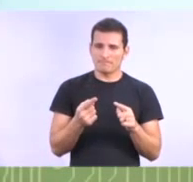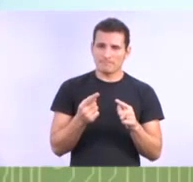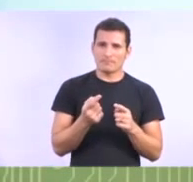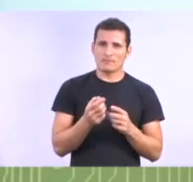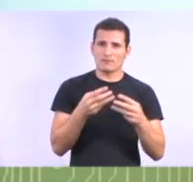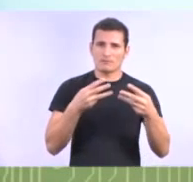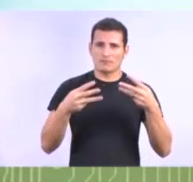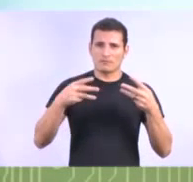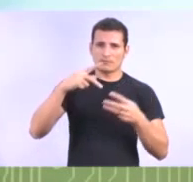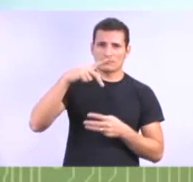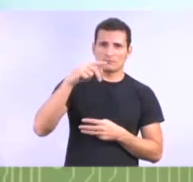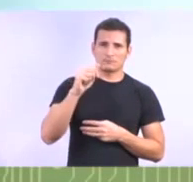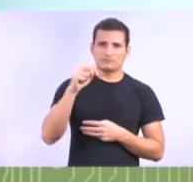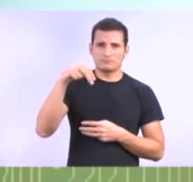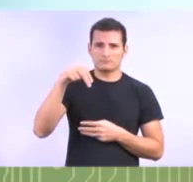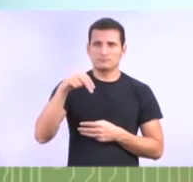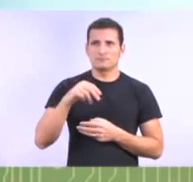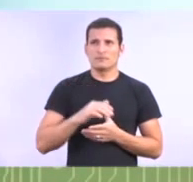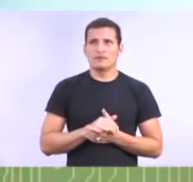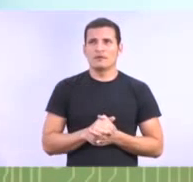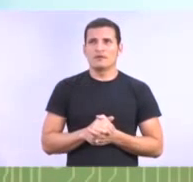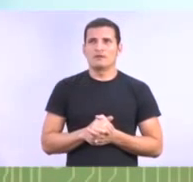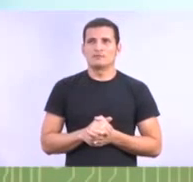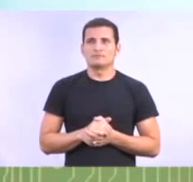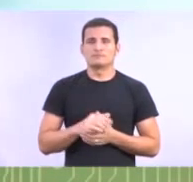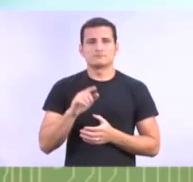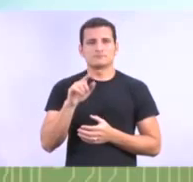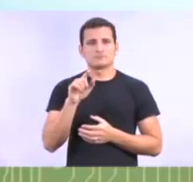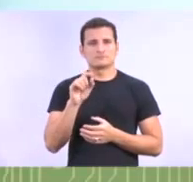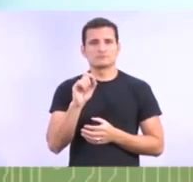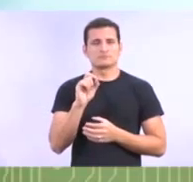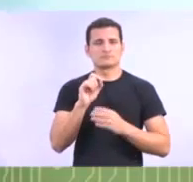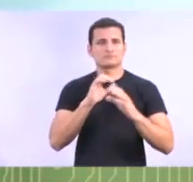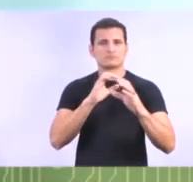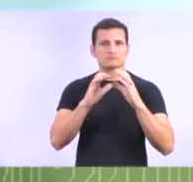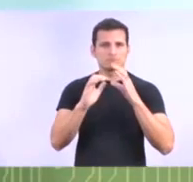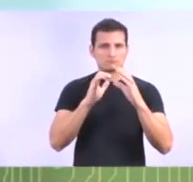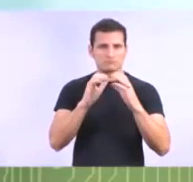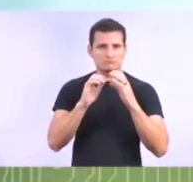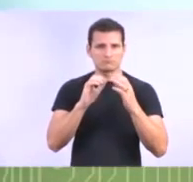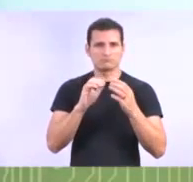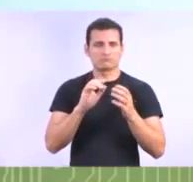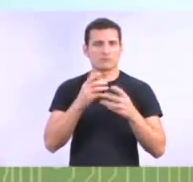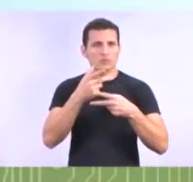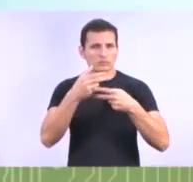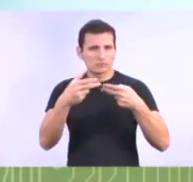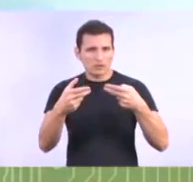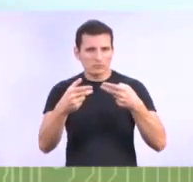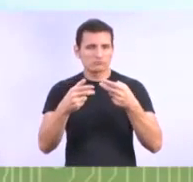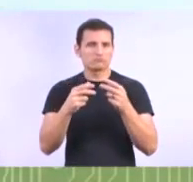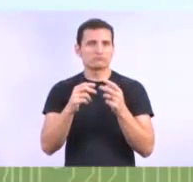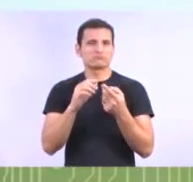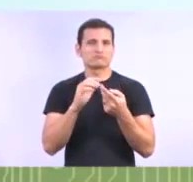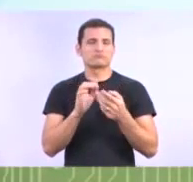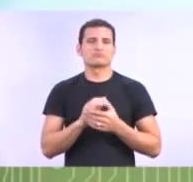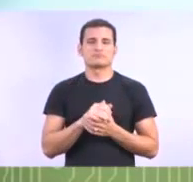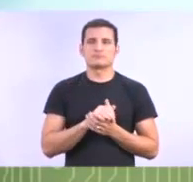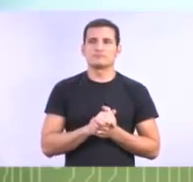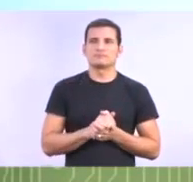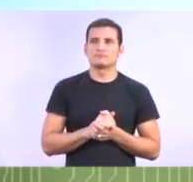PAN, ela é centrada aí nessa comunicação entre esse dispositivo e aqueles periféricos em torno.